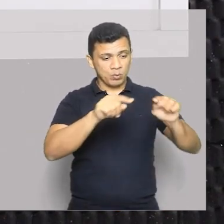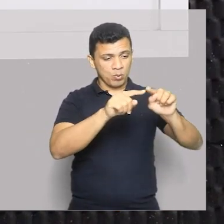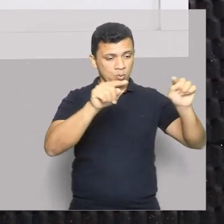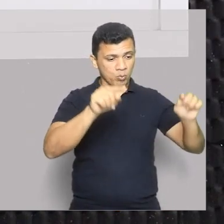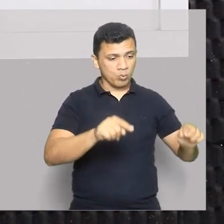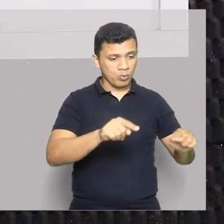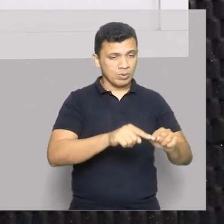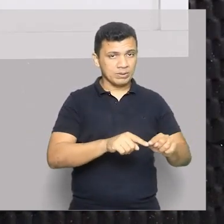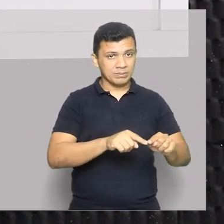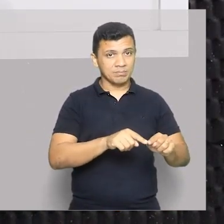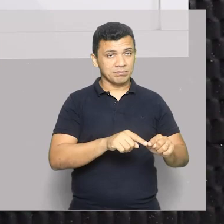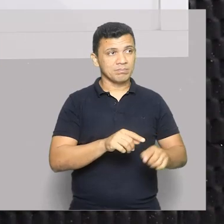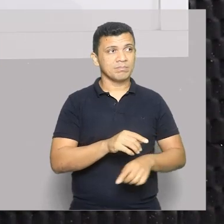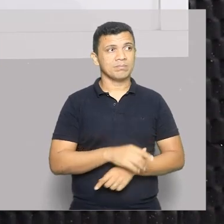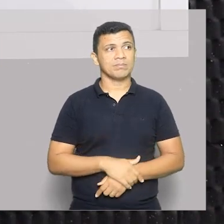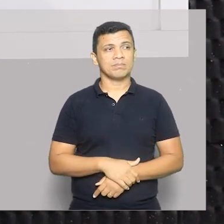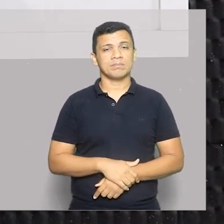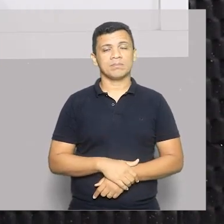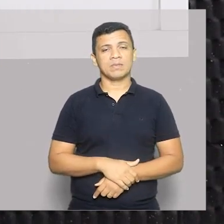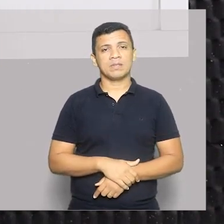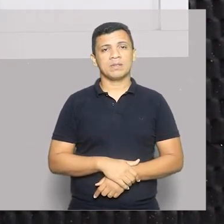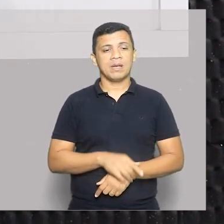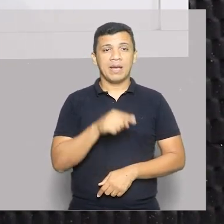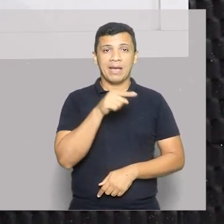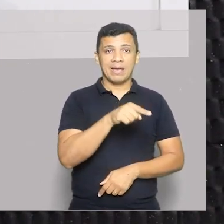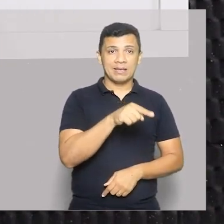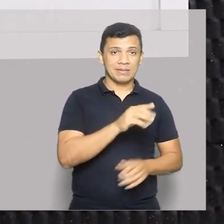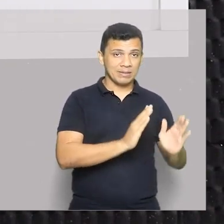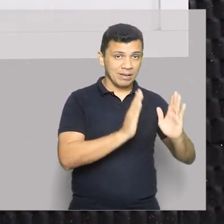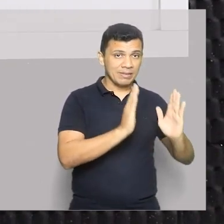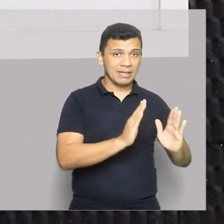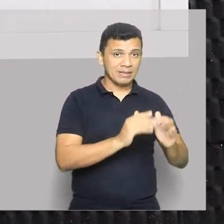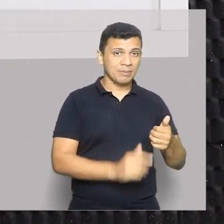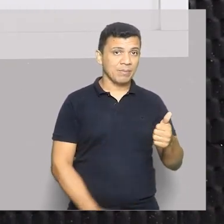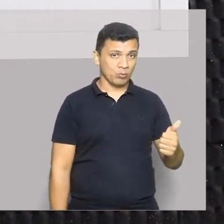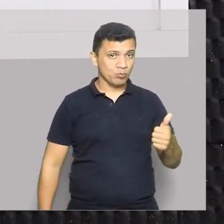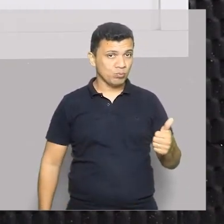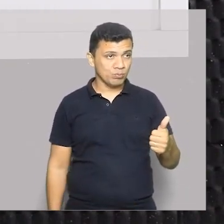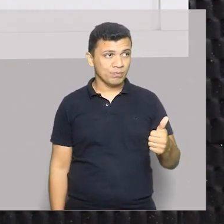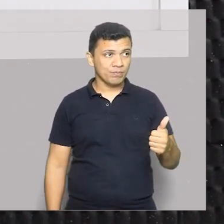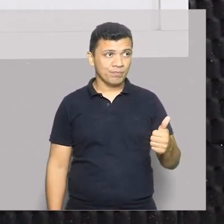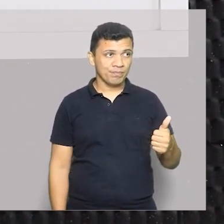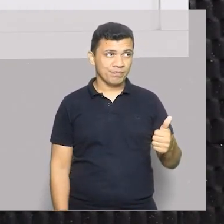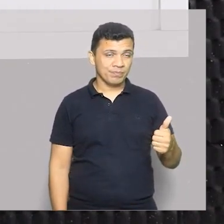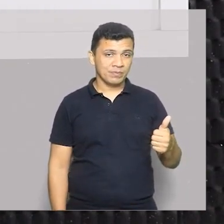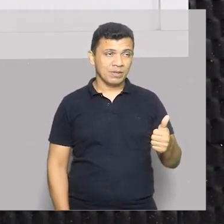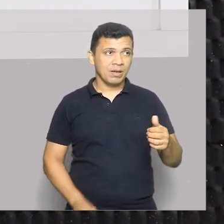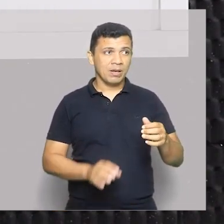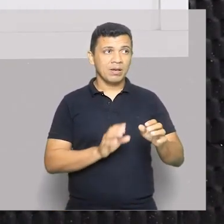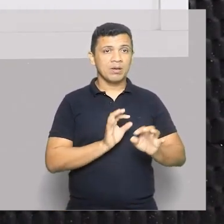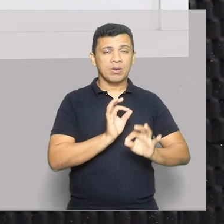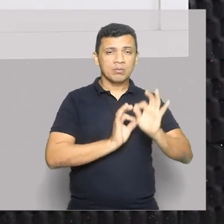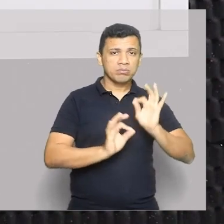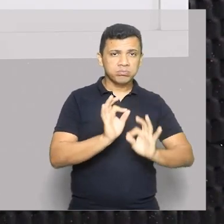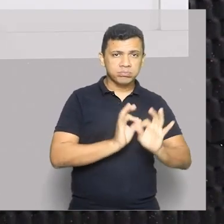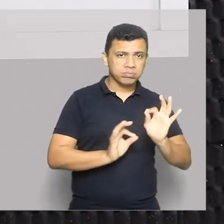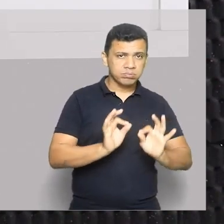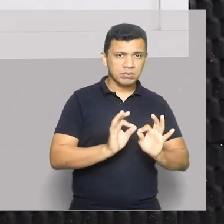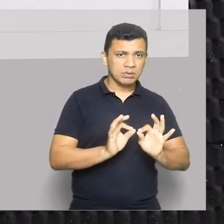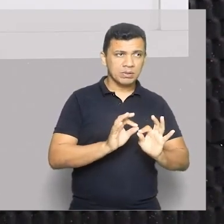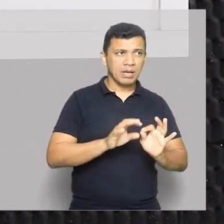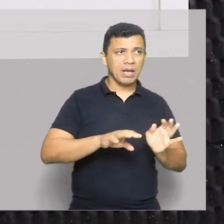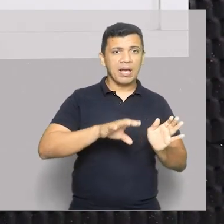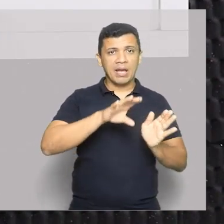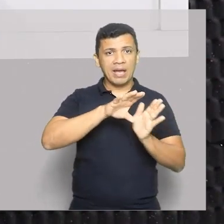quadrado de lado 100. Nessa etapa 1, como ele dividiu isso aqui em 4 e retirou